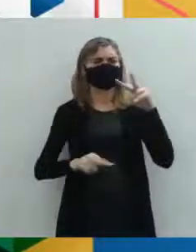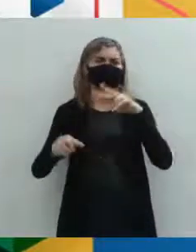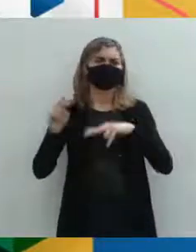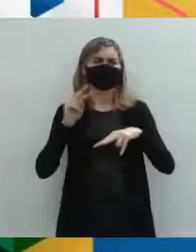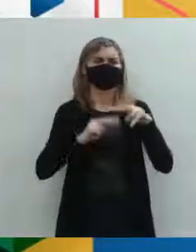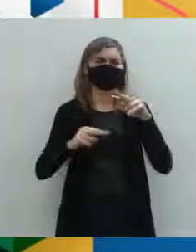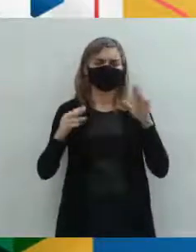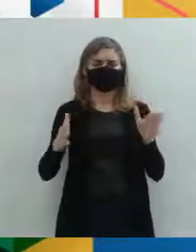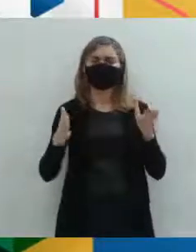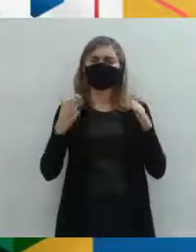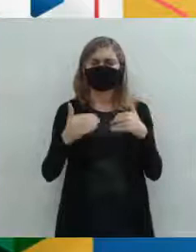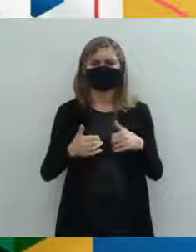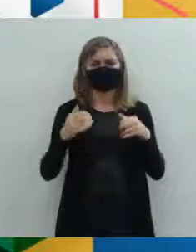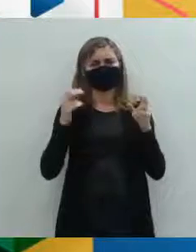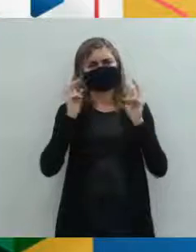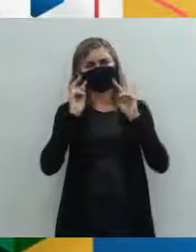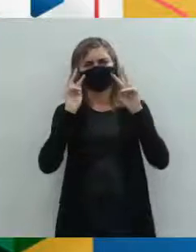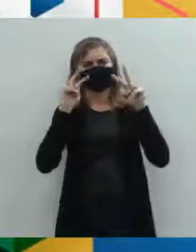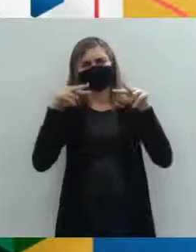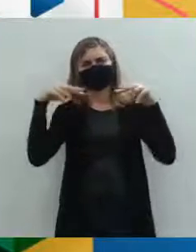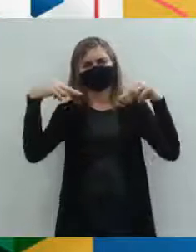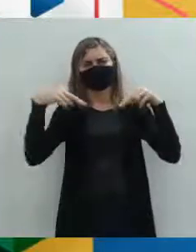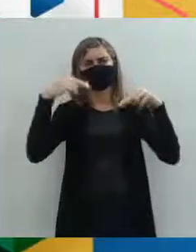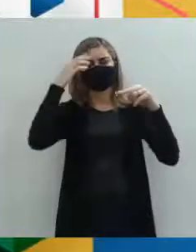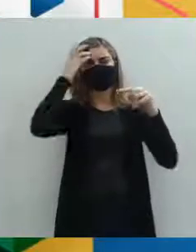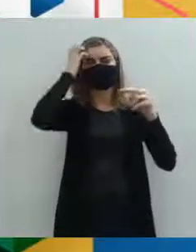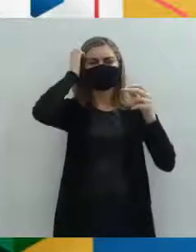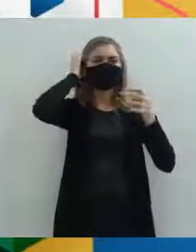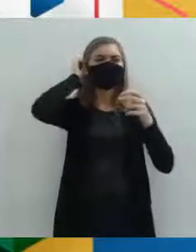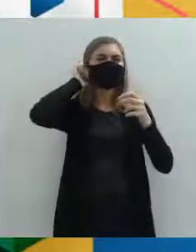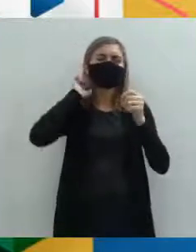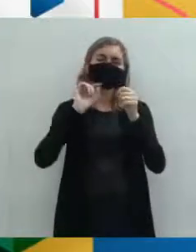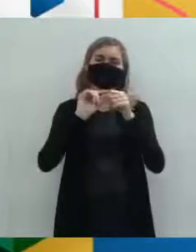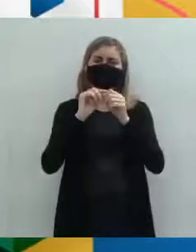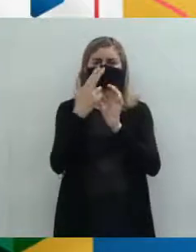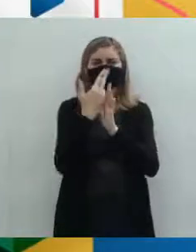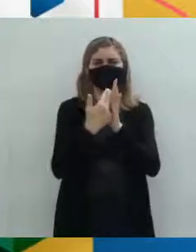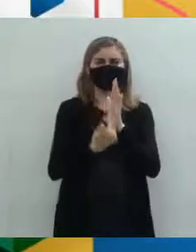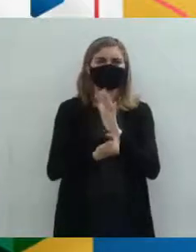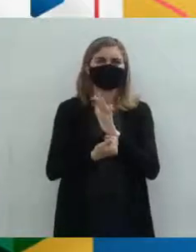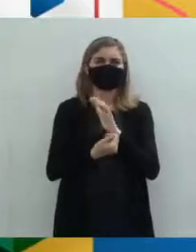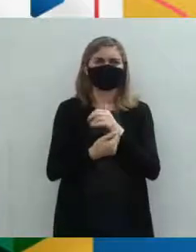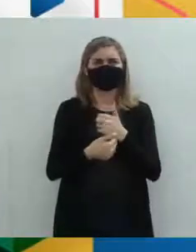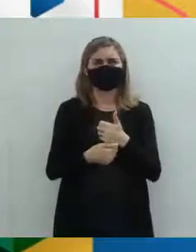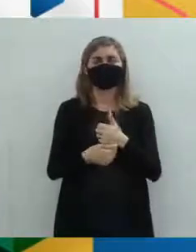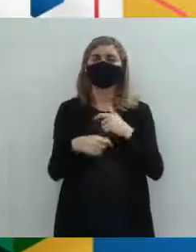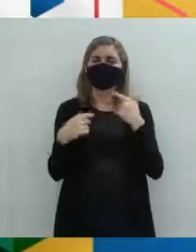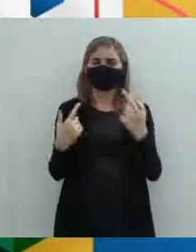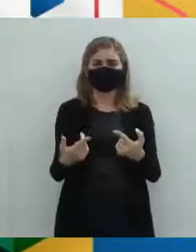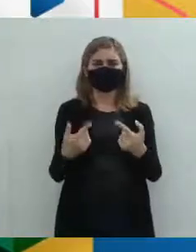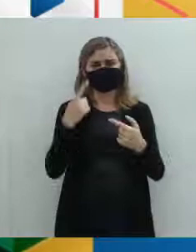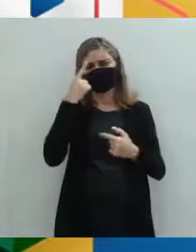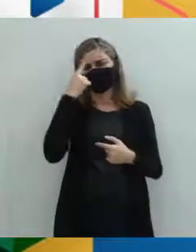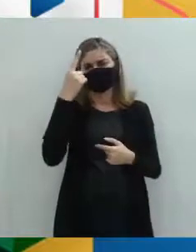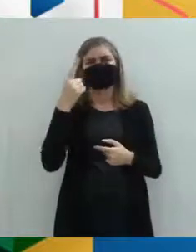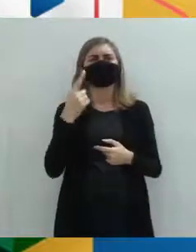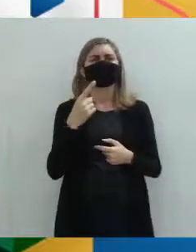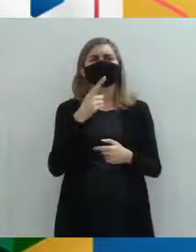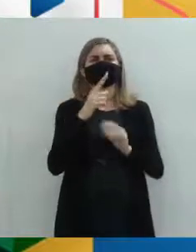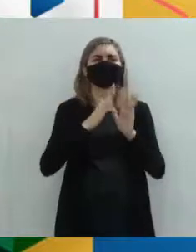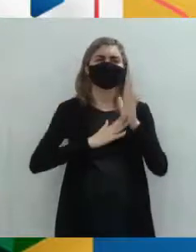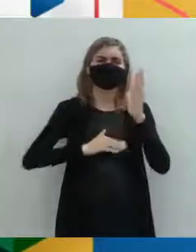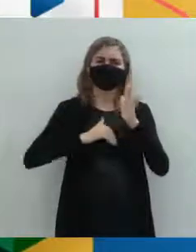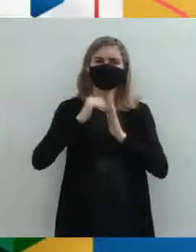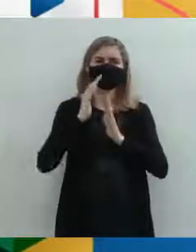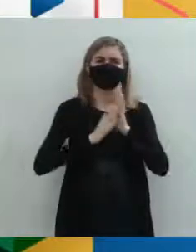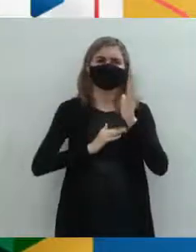a caixinha vista de cima, tá, gente? Então são formas de fazer desenho de perspectiva, bem? Então a ideia de profundidade na pintura, a